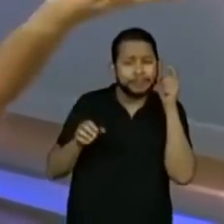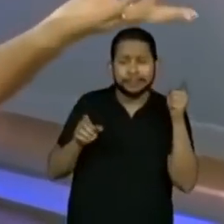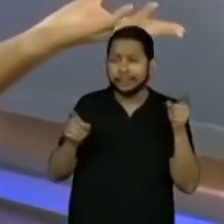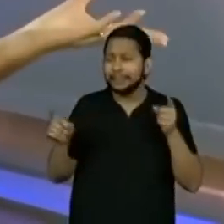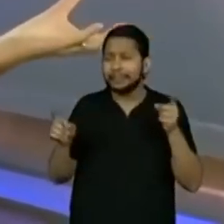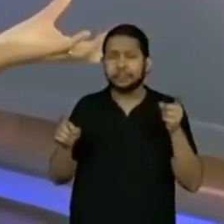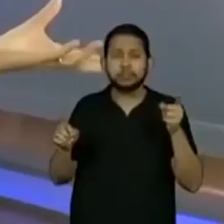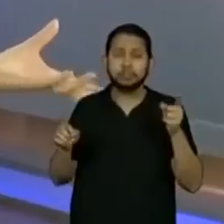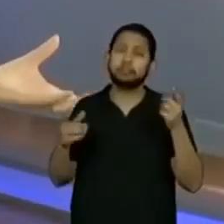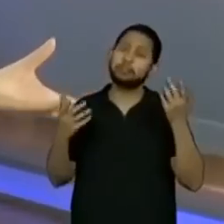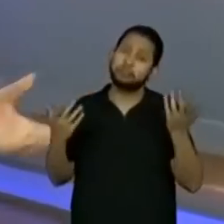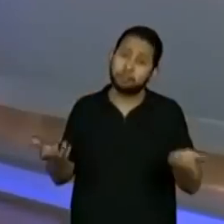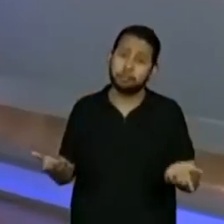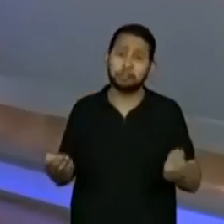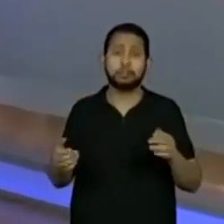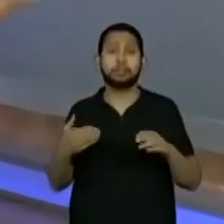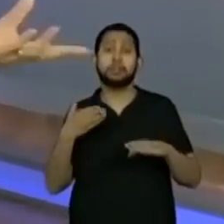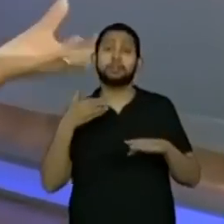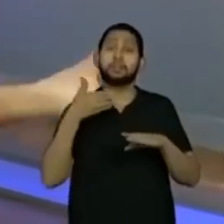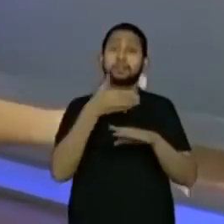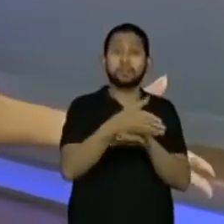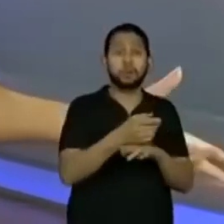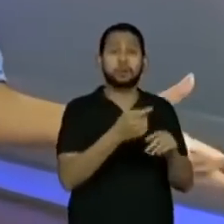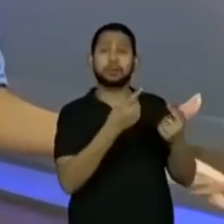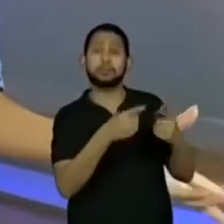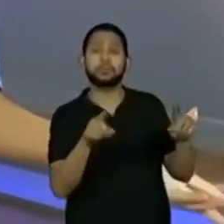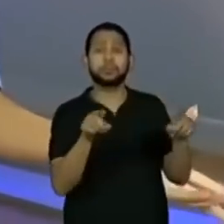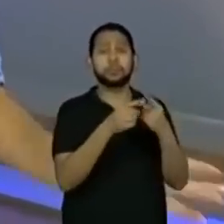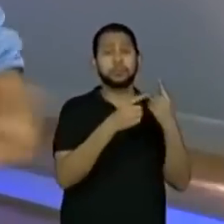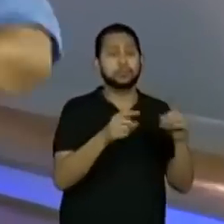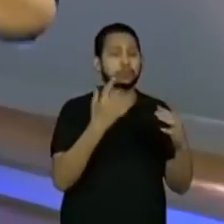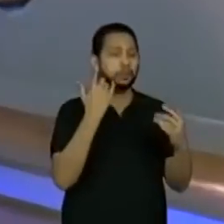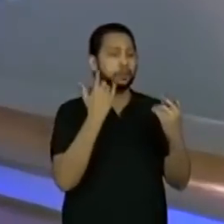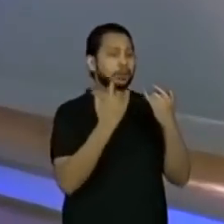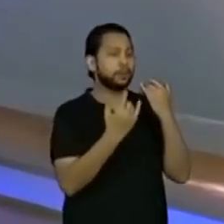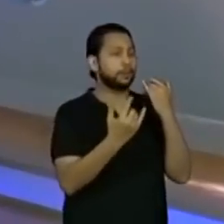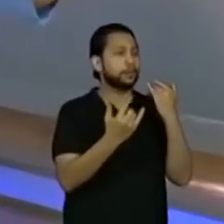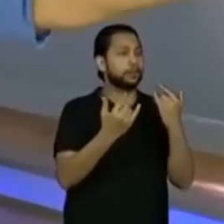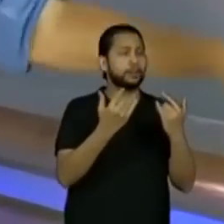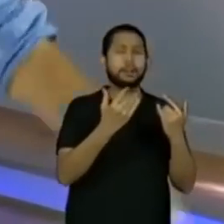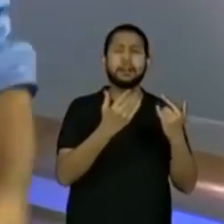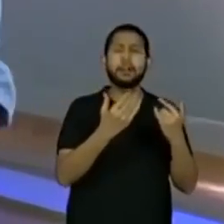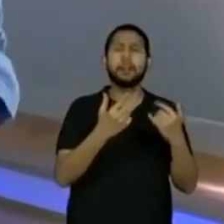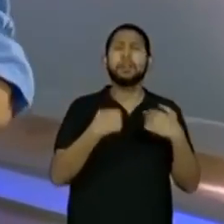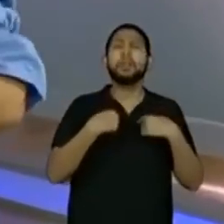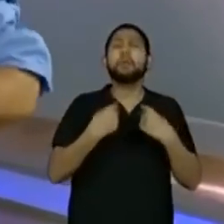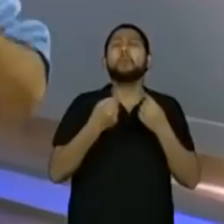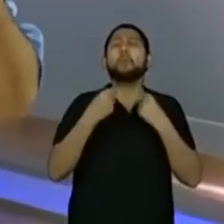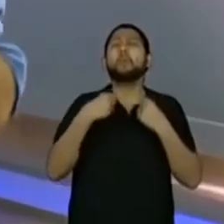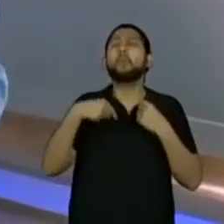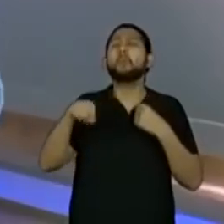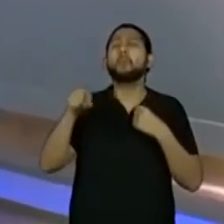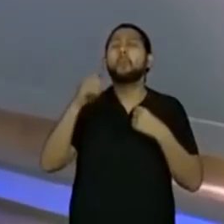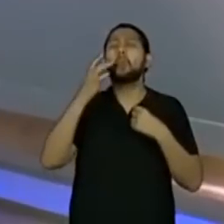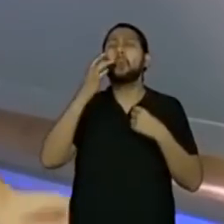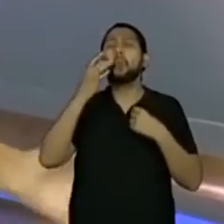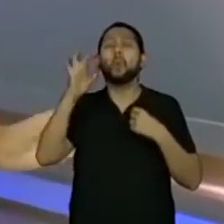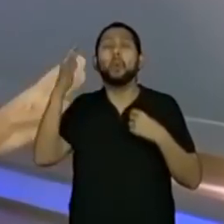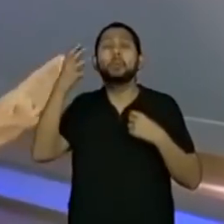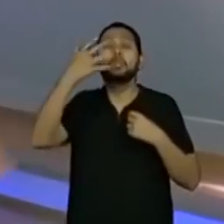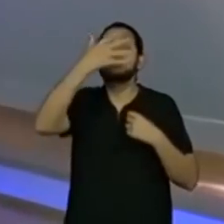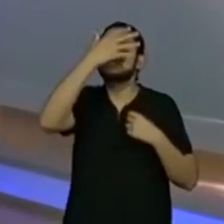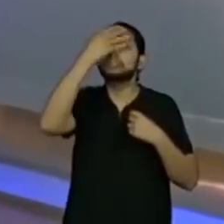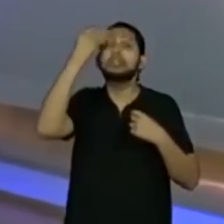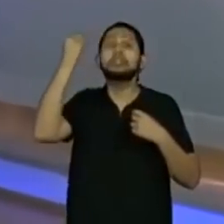do que ele havia ido fazer, ir atrás do pássaro de ouro. E ele ficou lá na estalagem e acabou se esquecendo